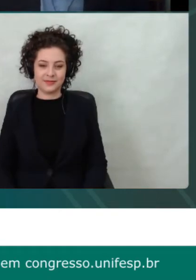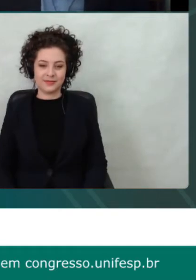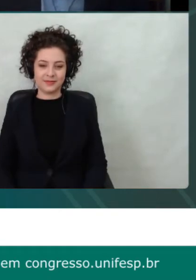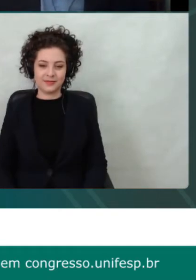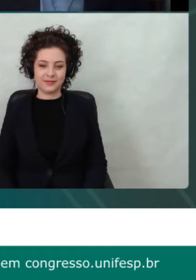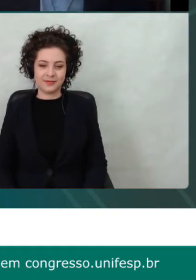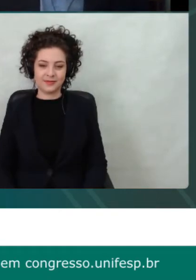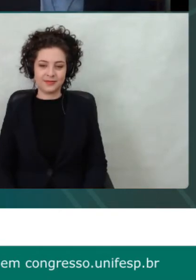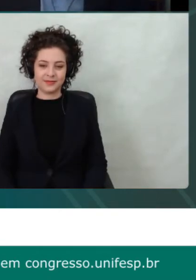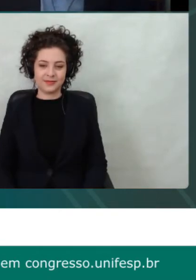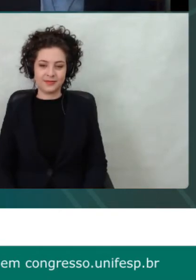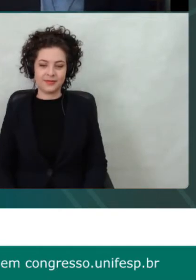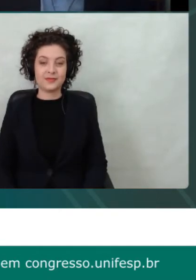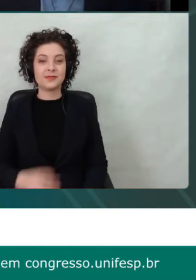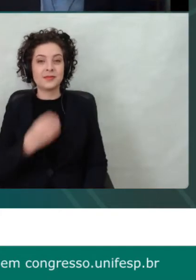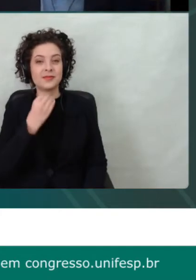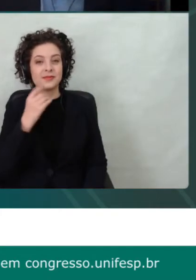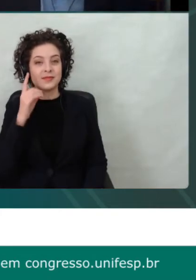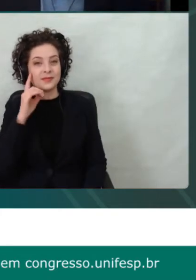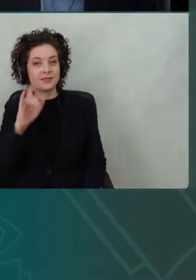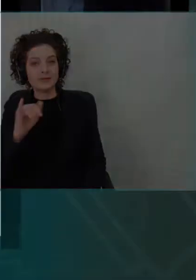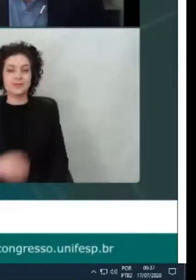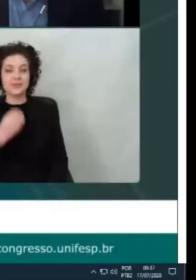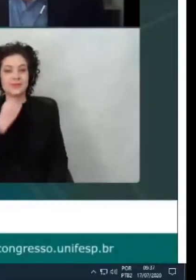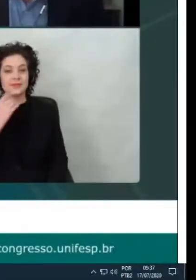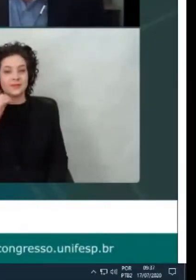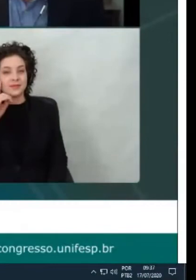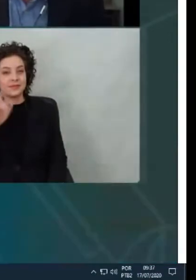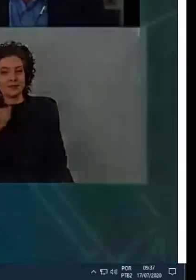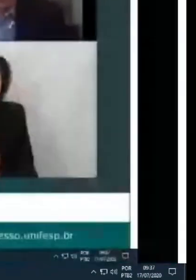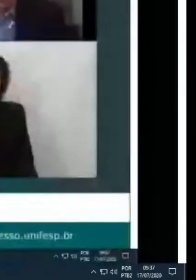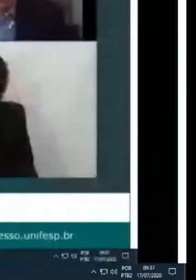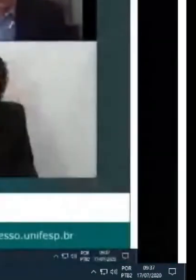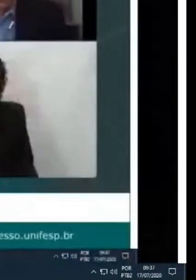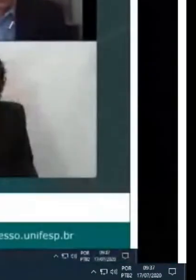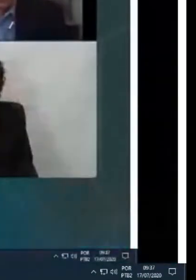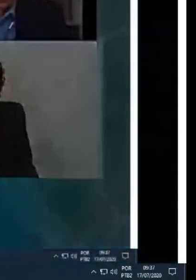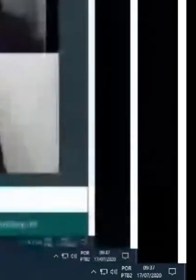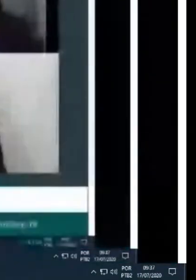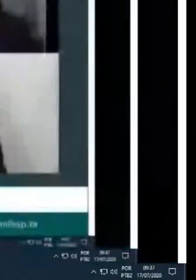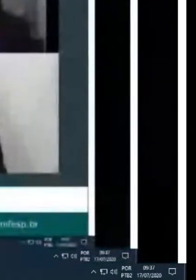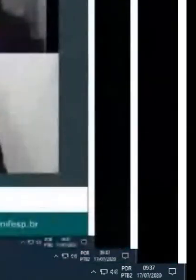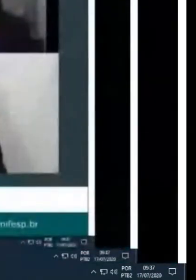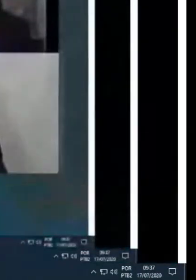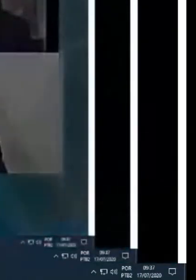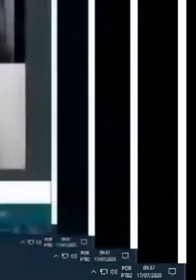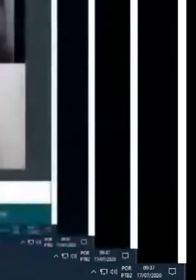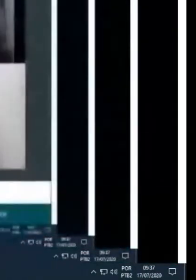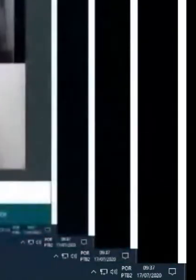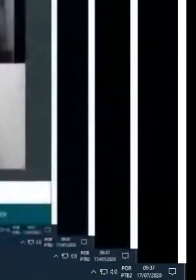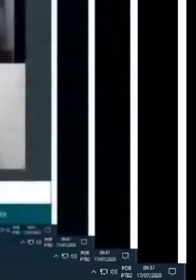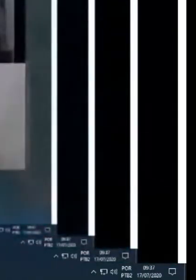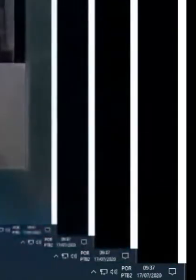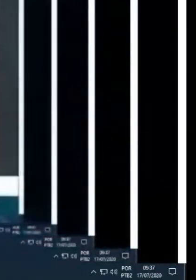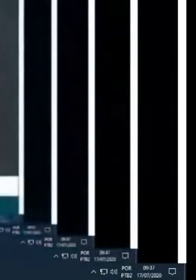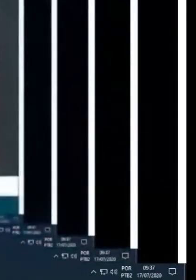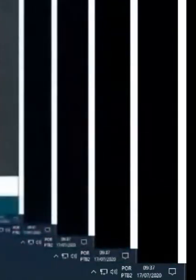Bom dia, João. Obrigado pelo honroso convite. Eu queria dizer a vocês que